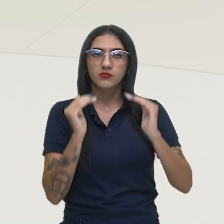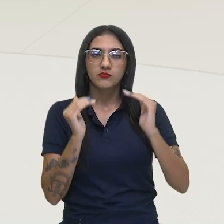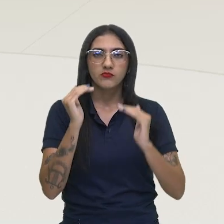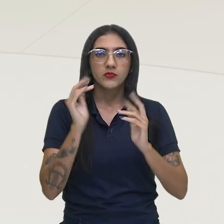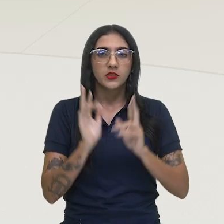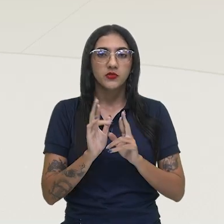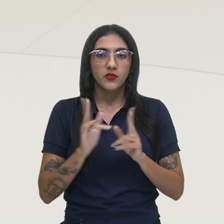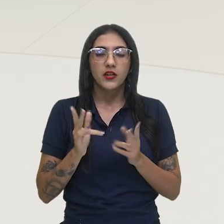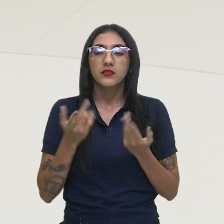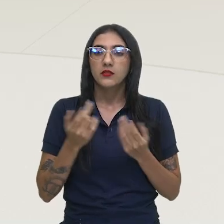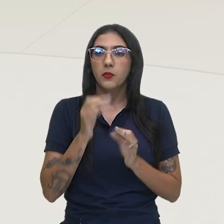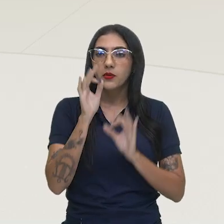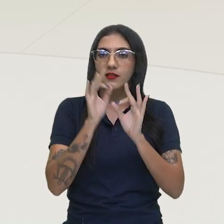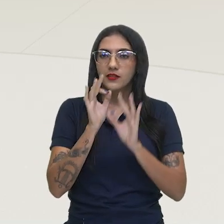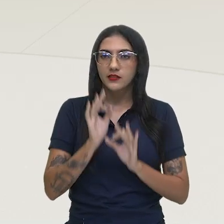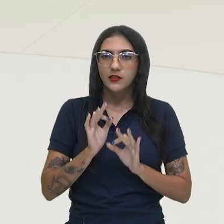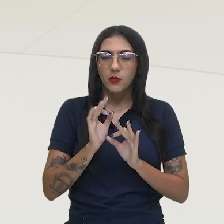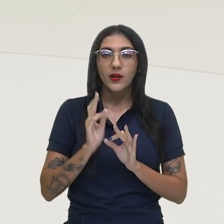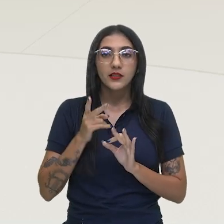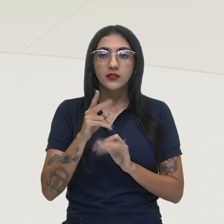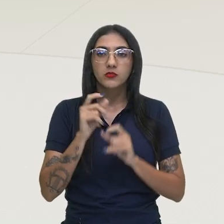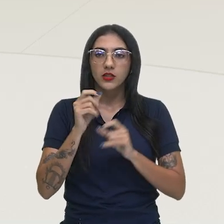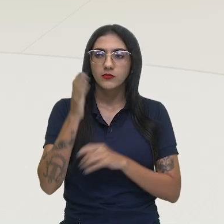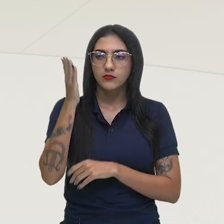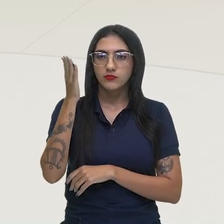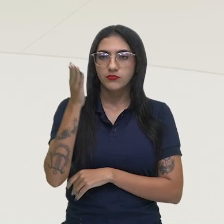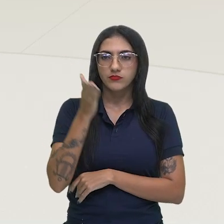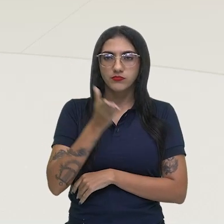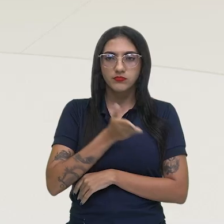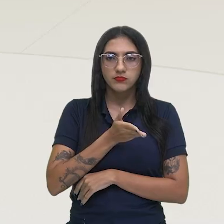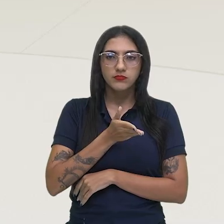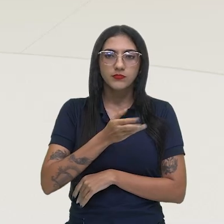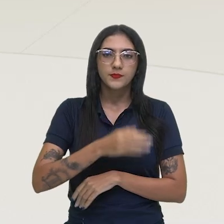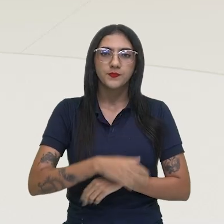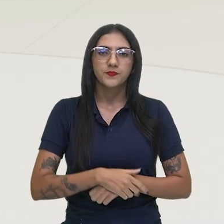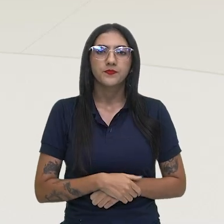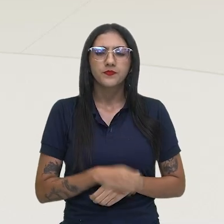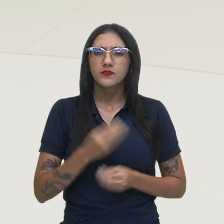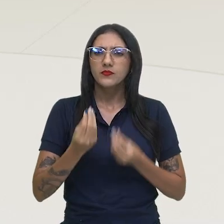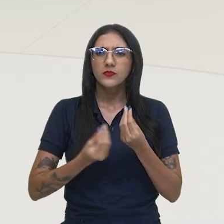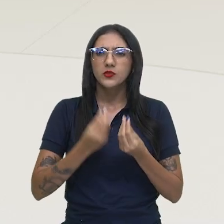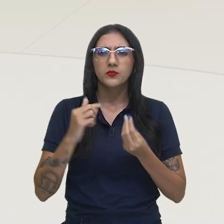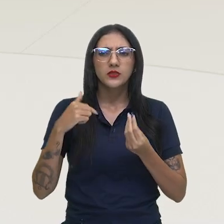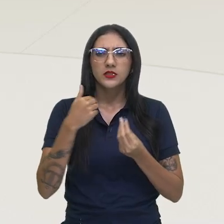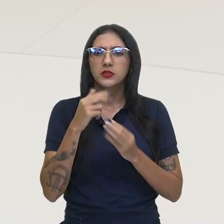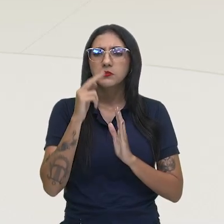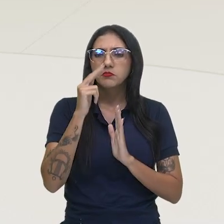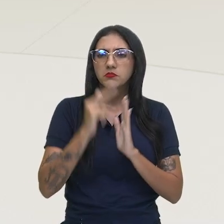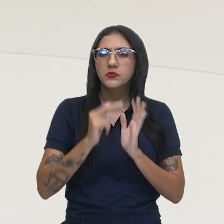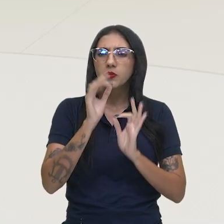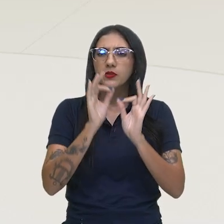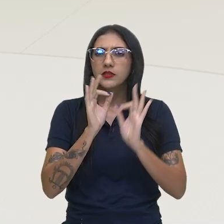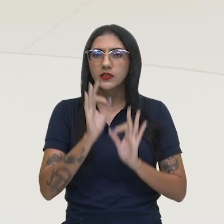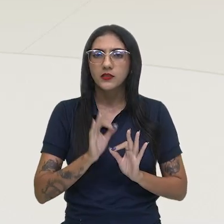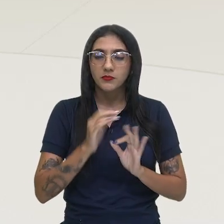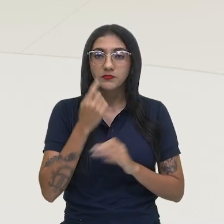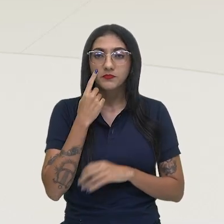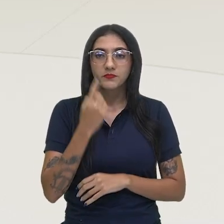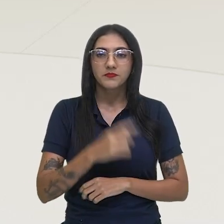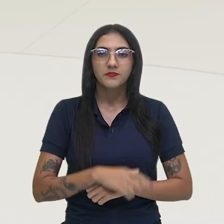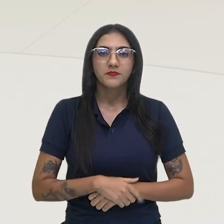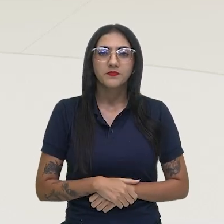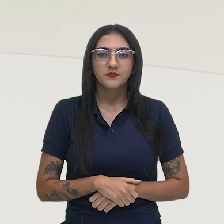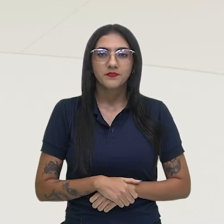a leitura do diagrama é sempre na diagonal. Então, como que é feita essa leitura? Vou mostrar aqui para vocês o